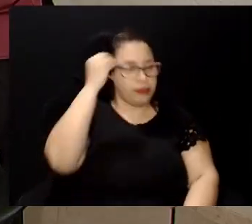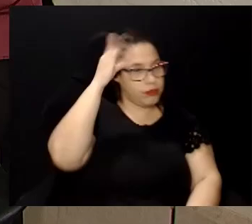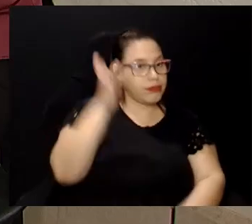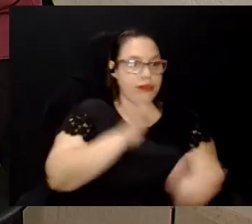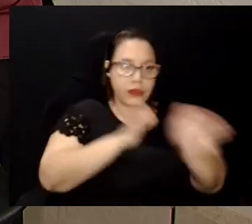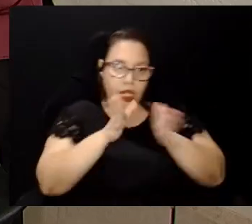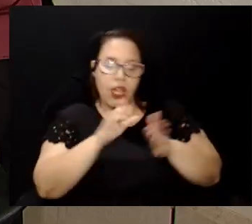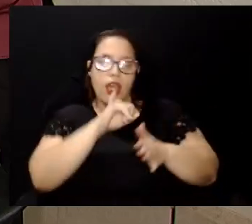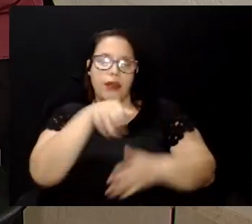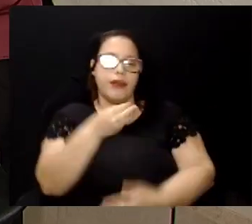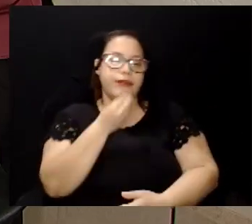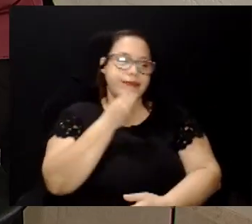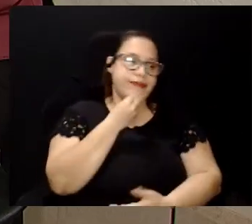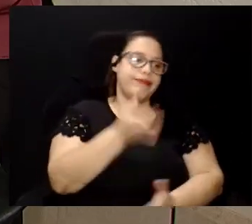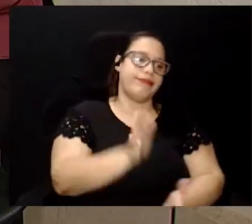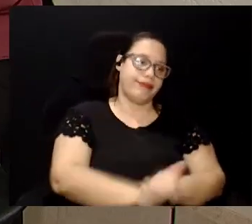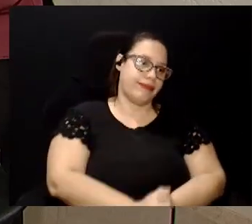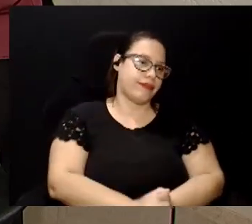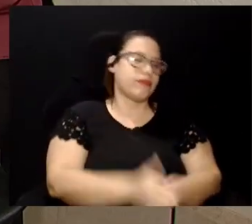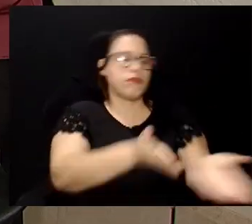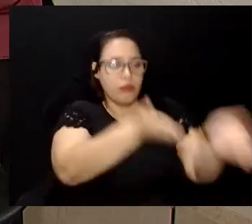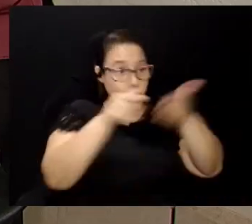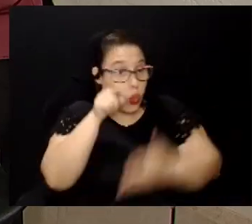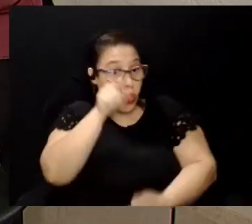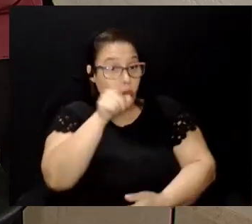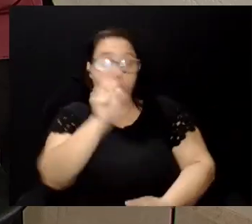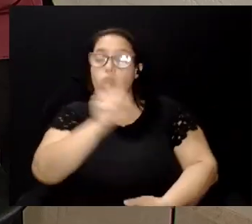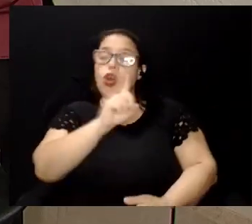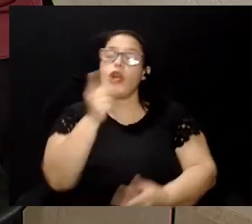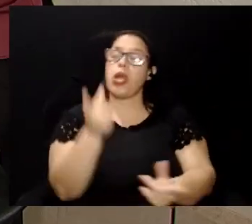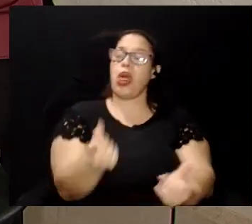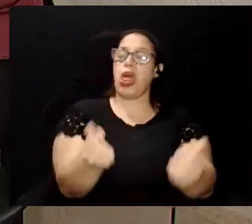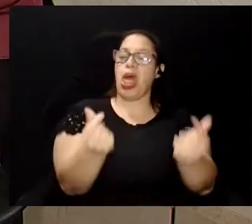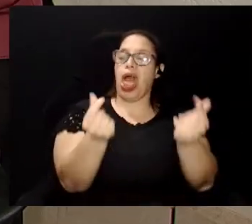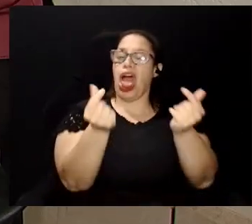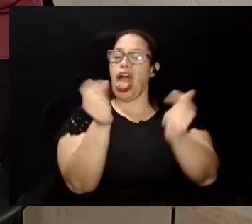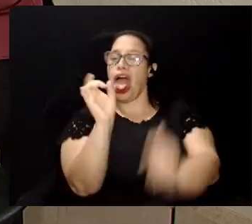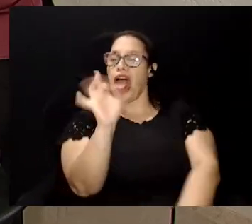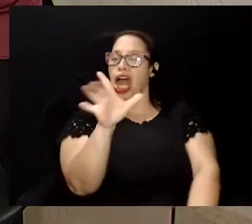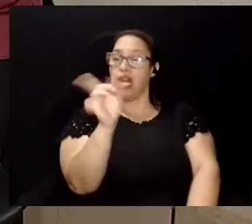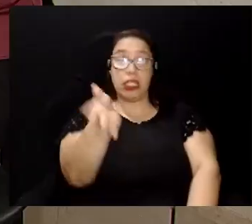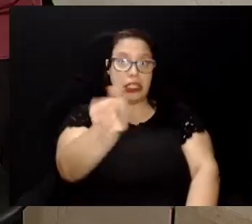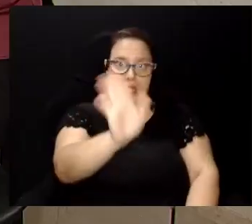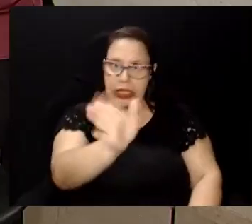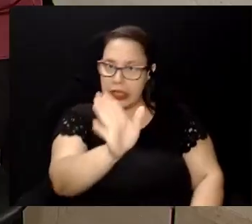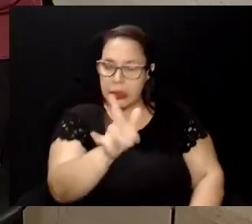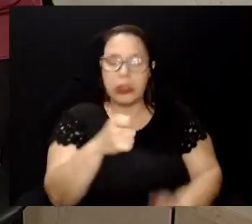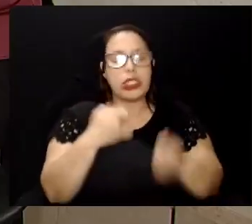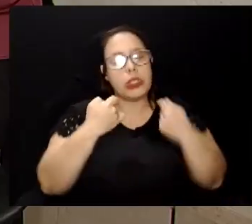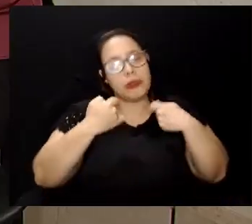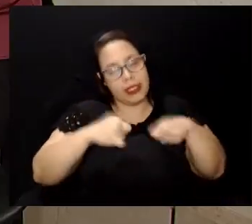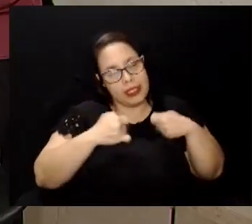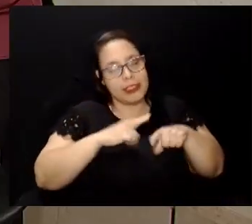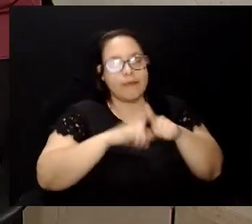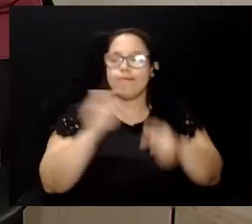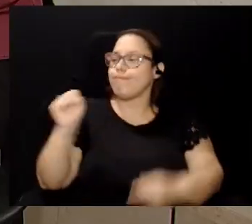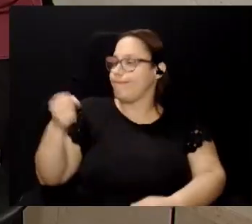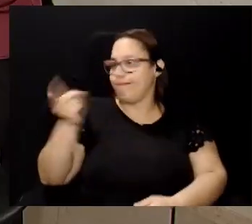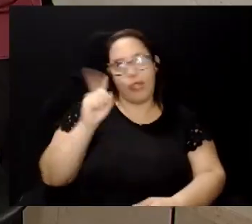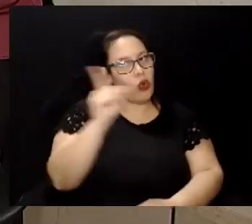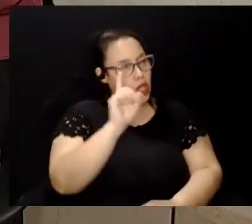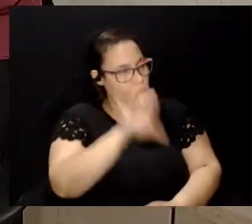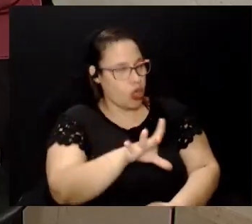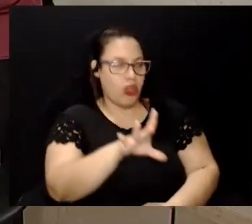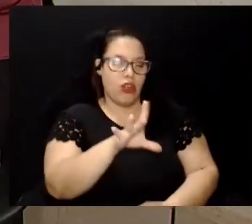tenham conhecimento e acesso a essas oportunidades. Então eu convido você, não é sobre dinheiro só, né? O dinheiro a gente